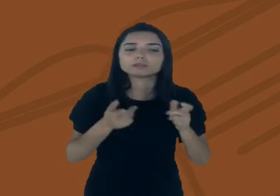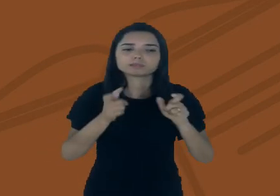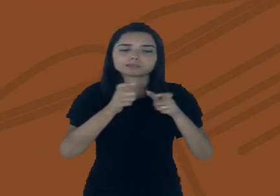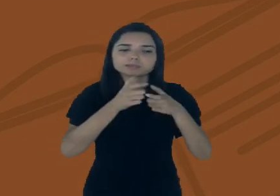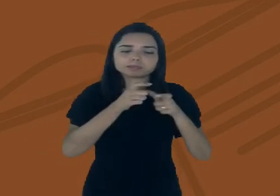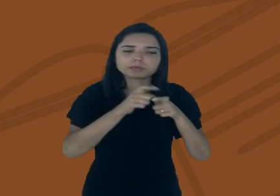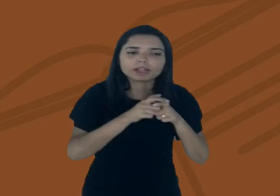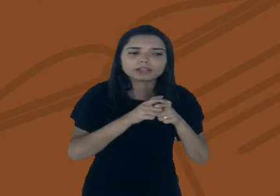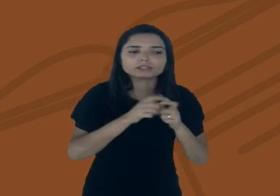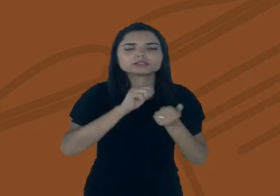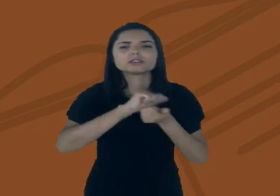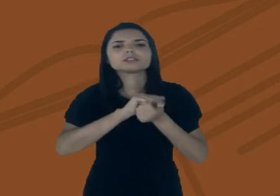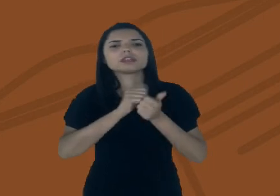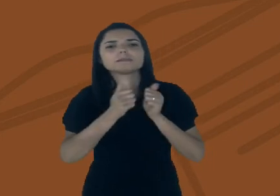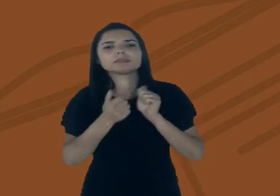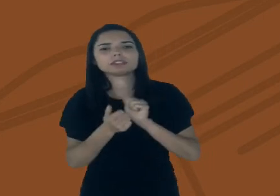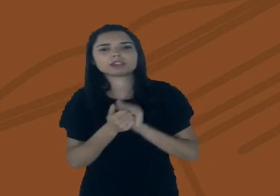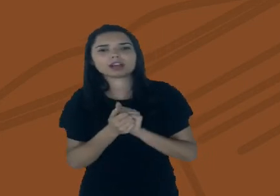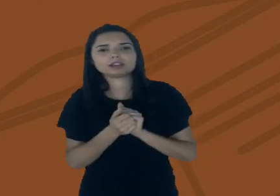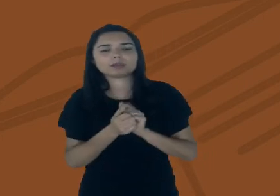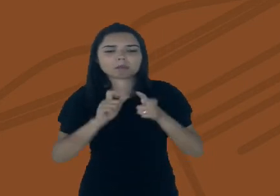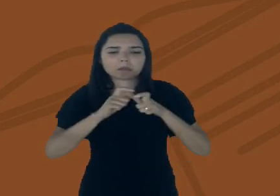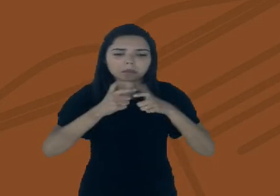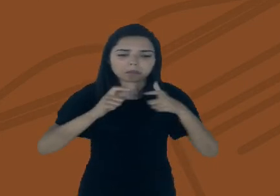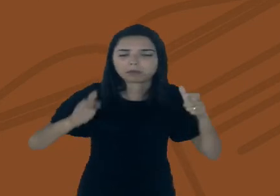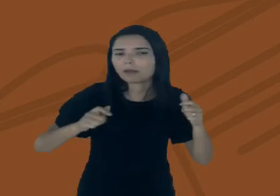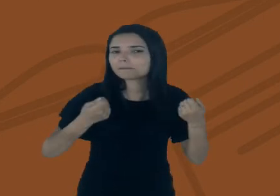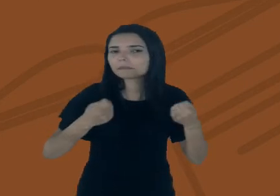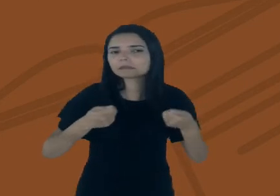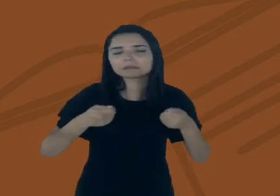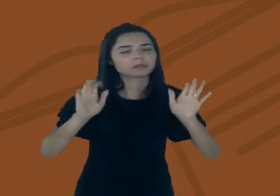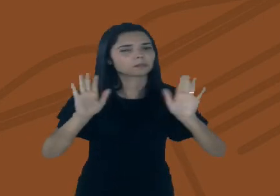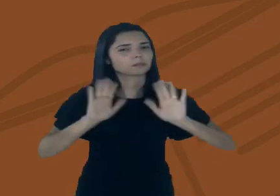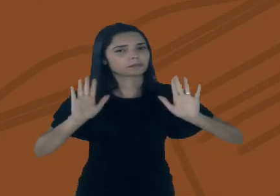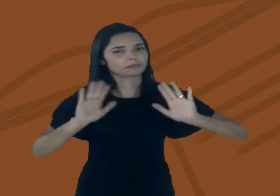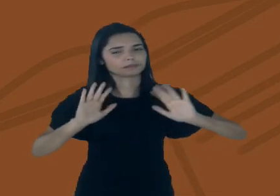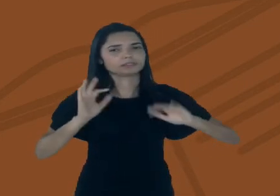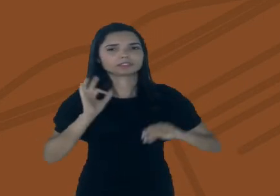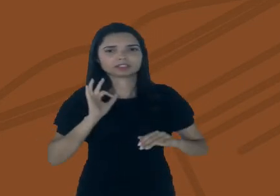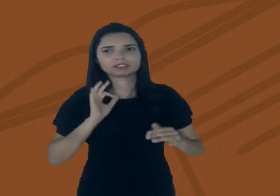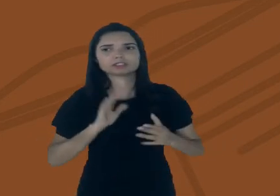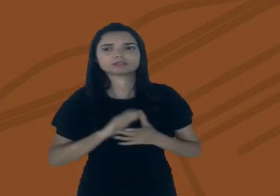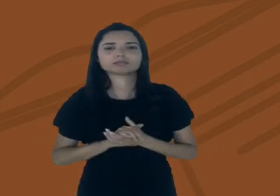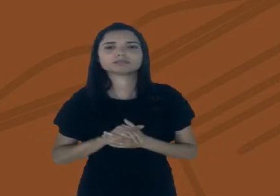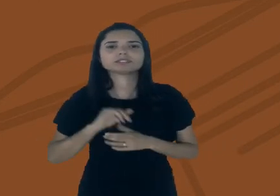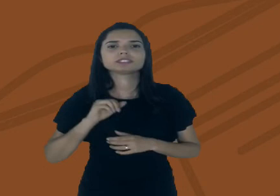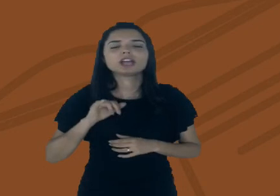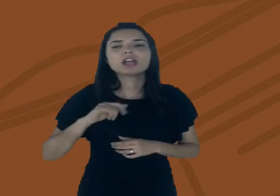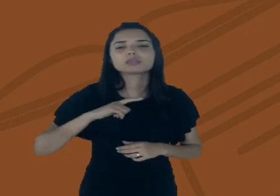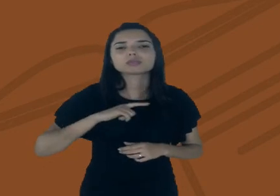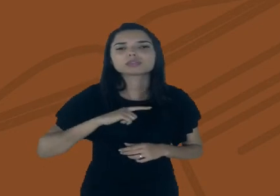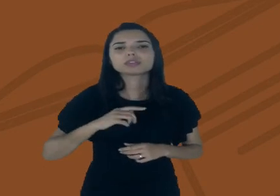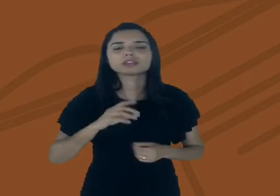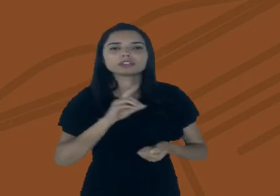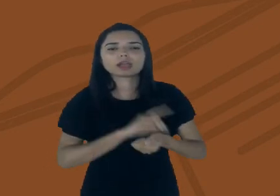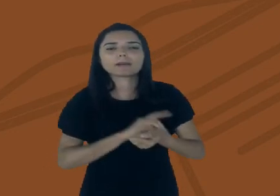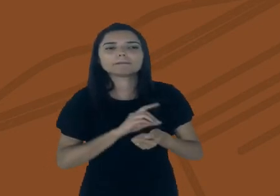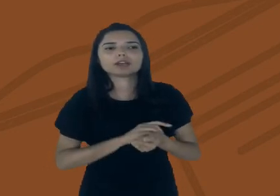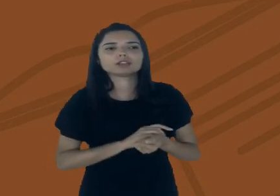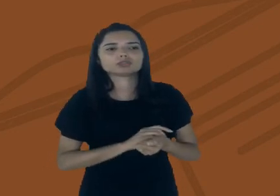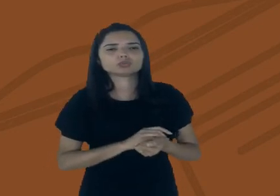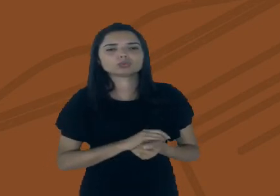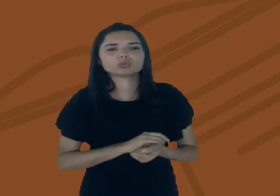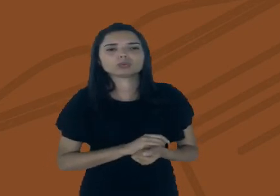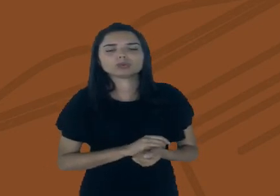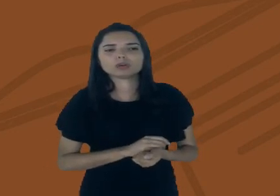de forma adequada, sem exageros, certo? Quem tem diabetes não pode comer doce. É um